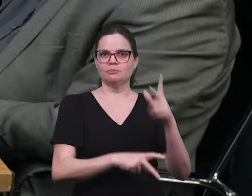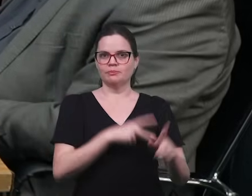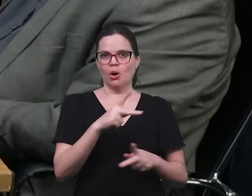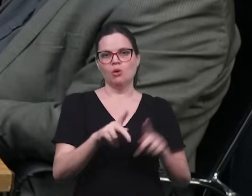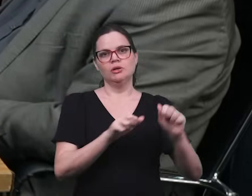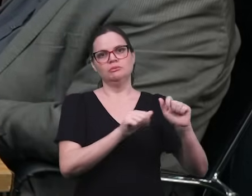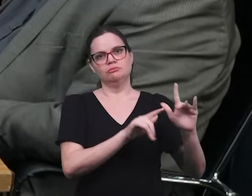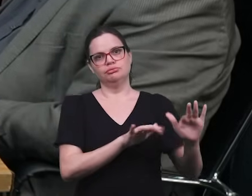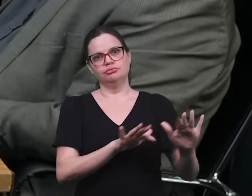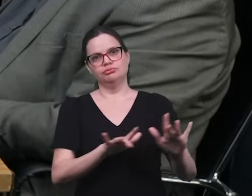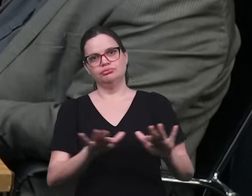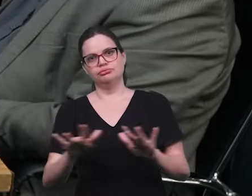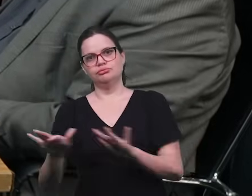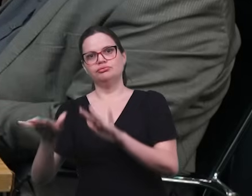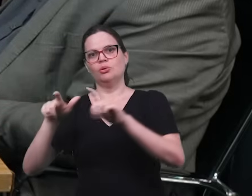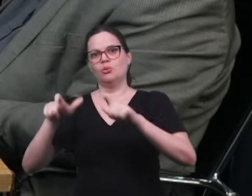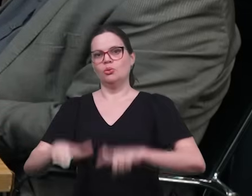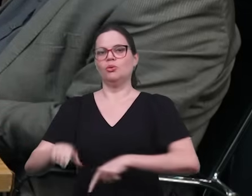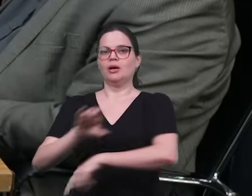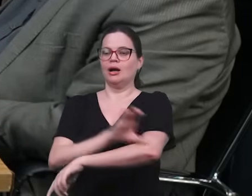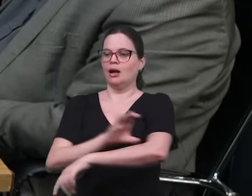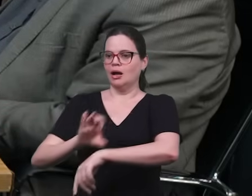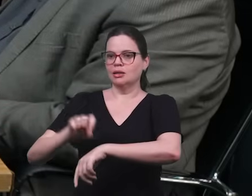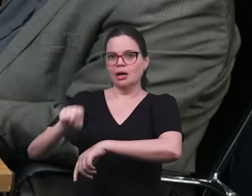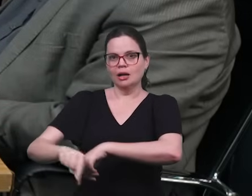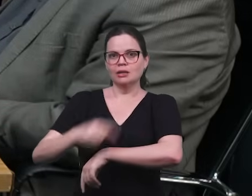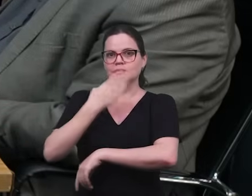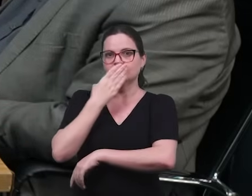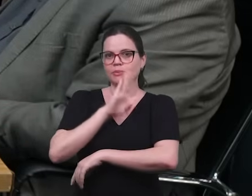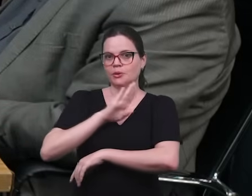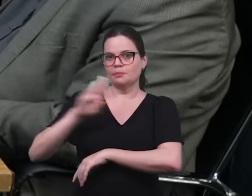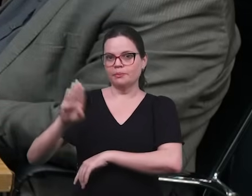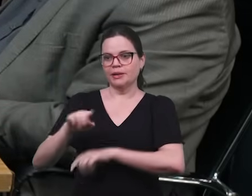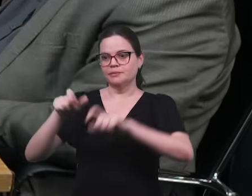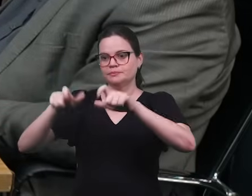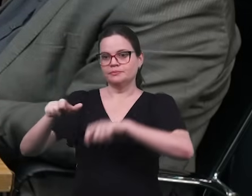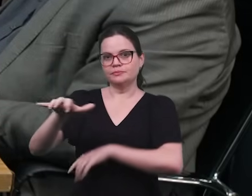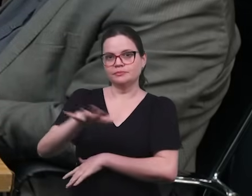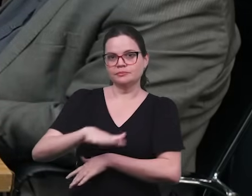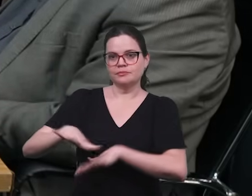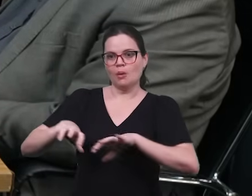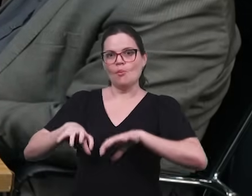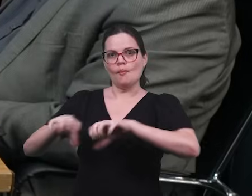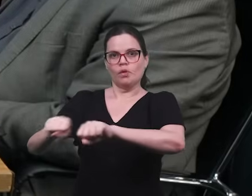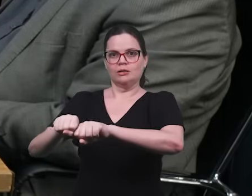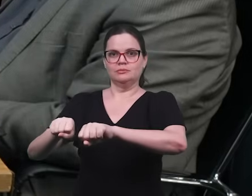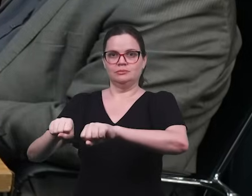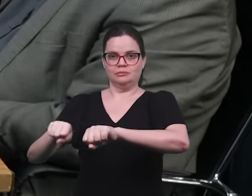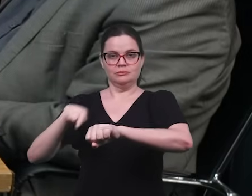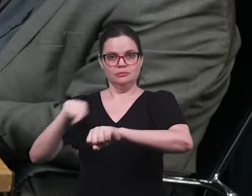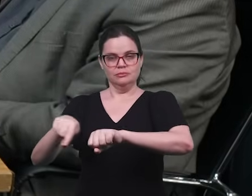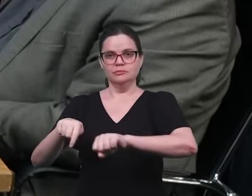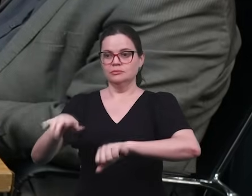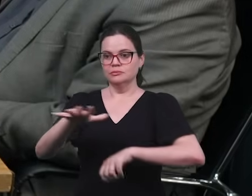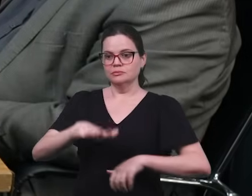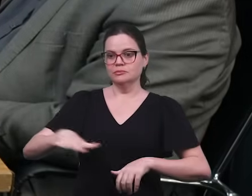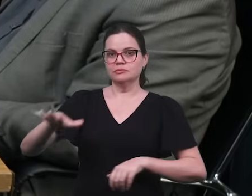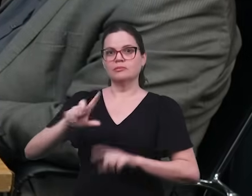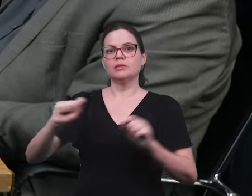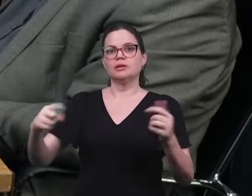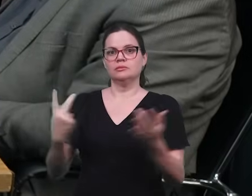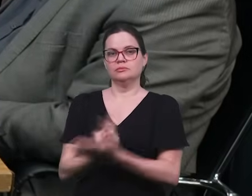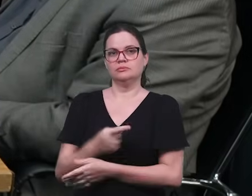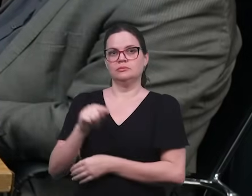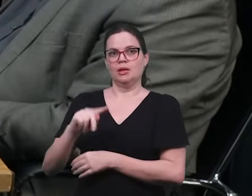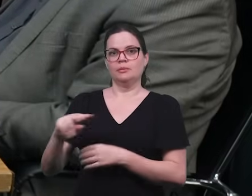ele tira o povo do Egito, o povo herda a terra prometida e ocupa a terra prometida. E ali, logo depois que o